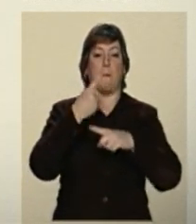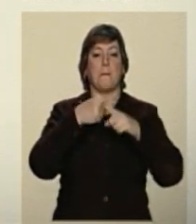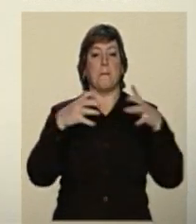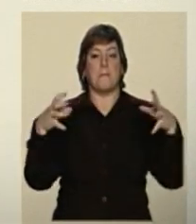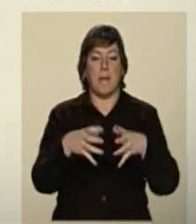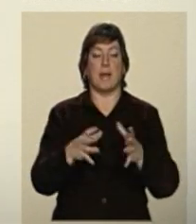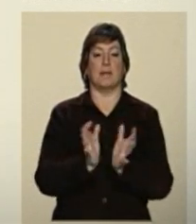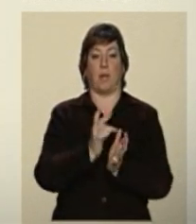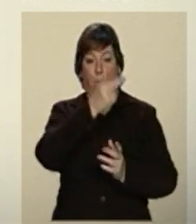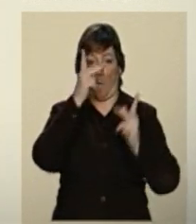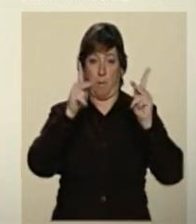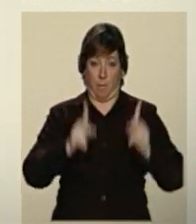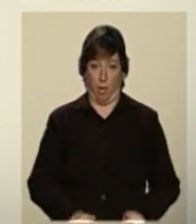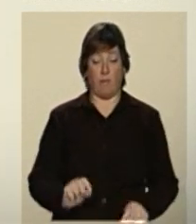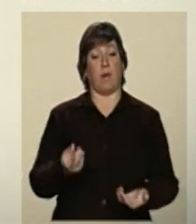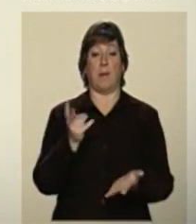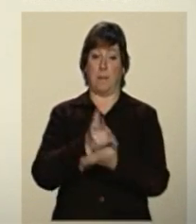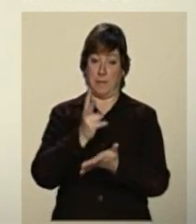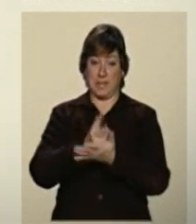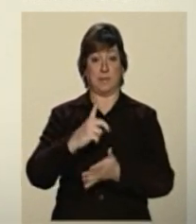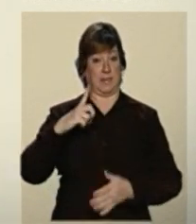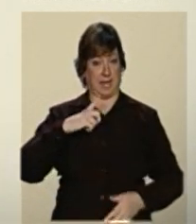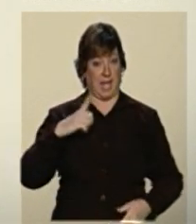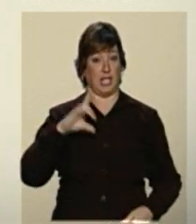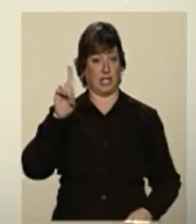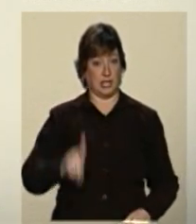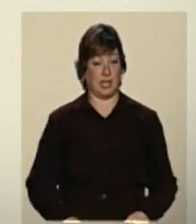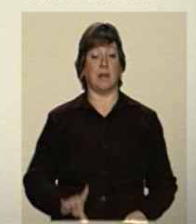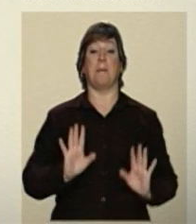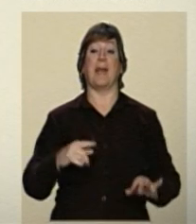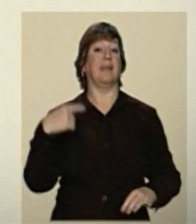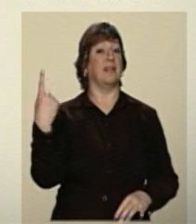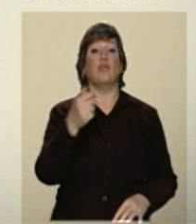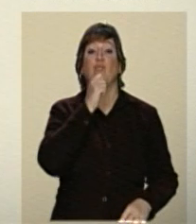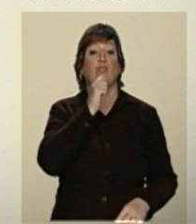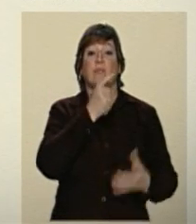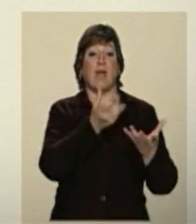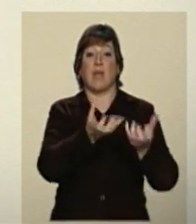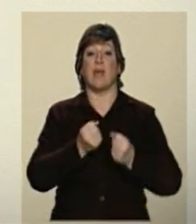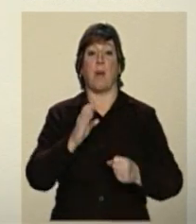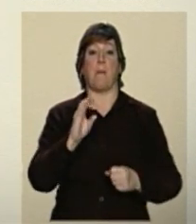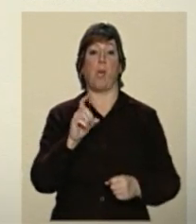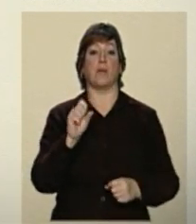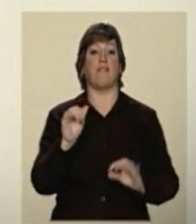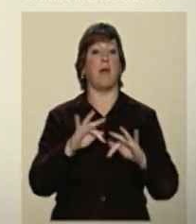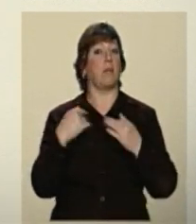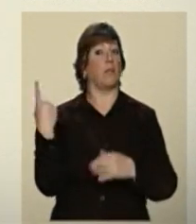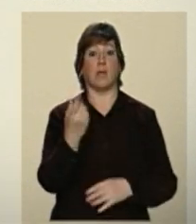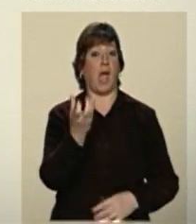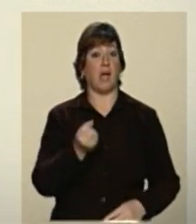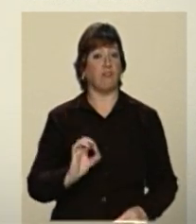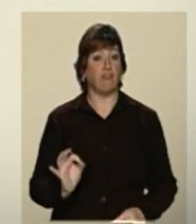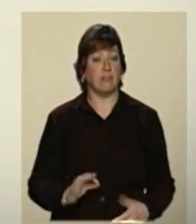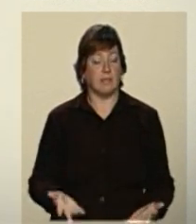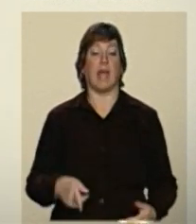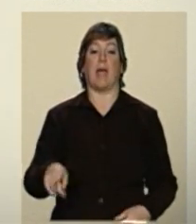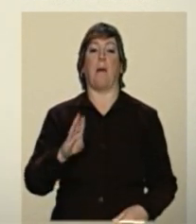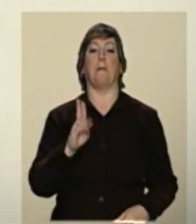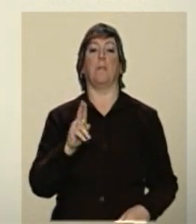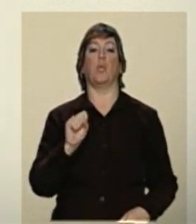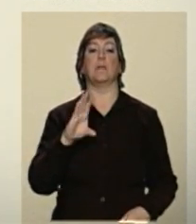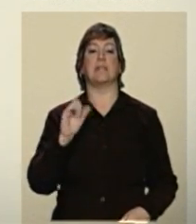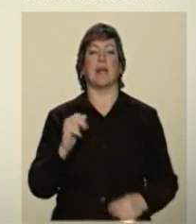população que mesmo tendo direito ainda não recebia nem o bolsa família com a buscativa já